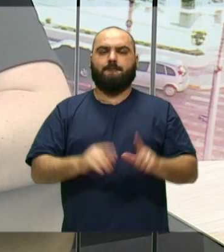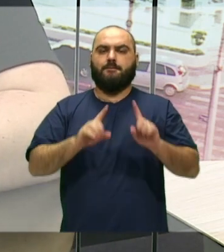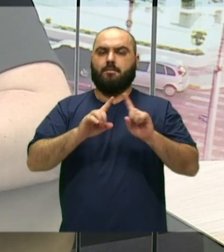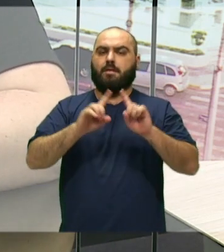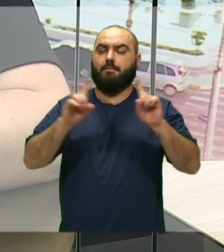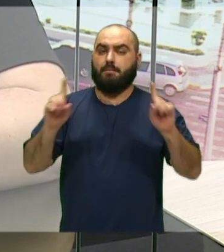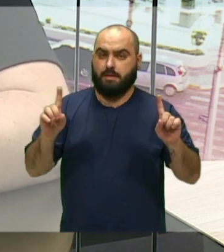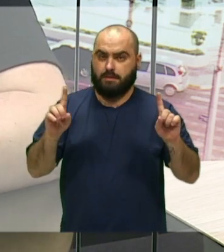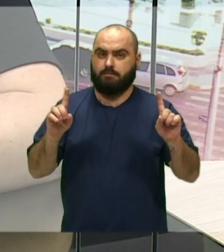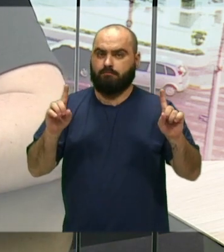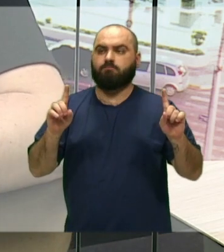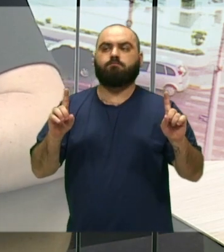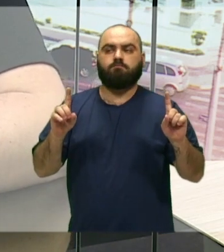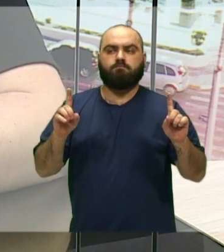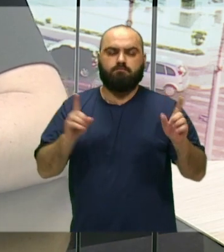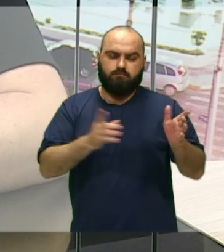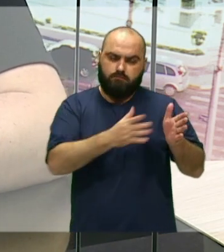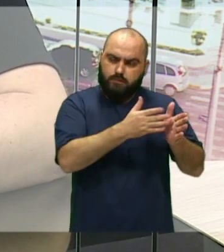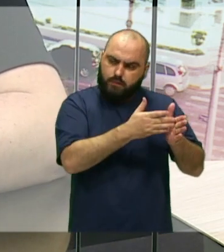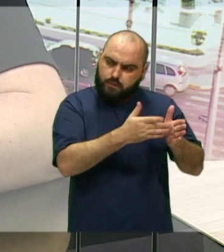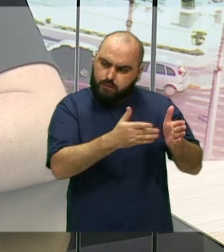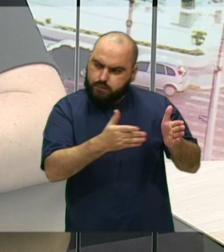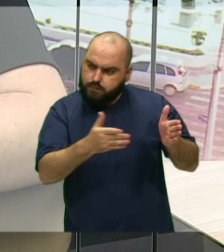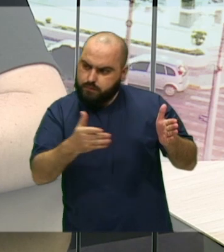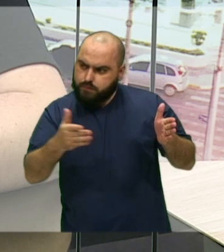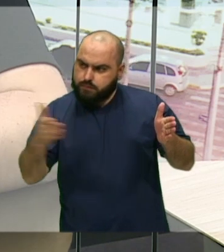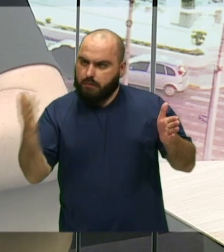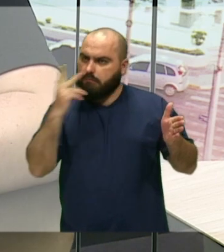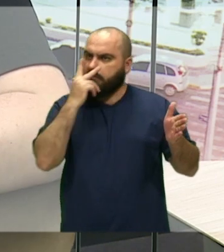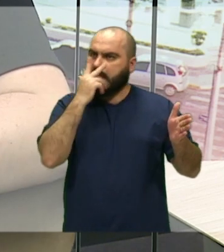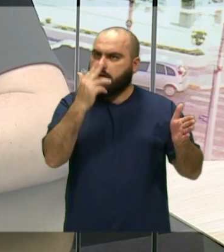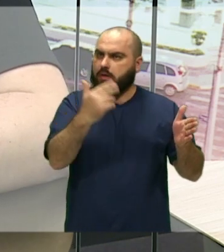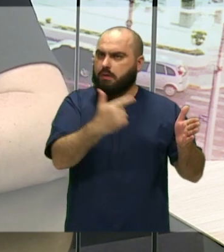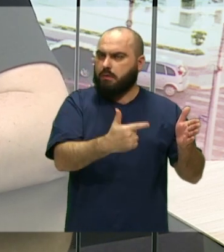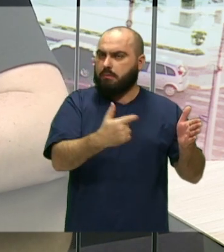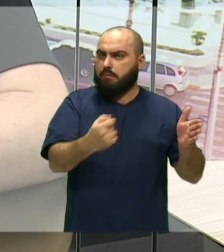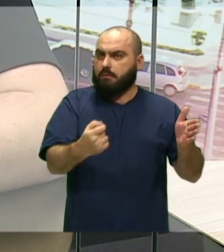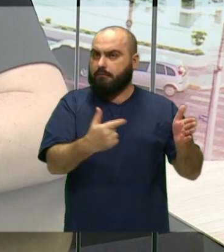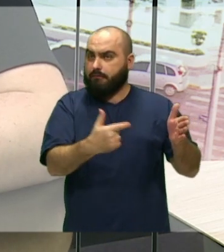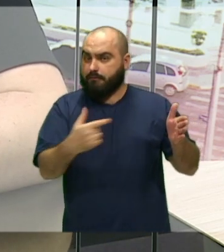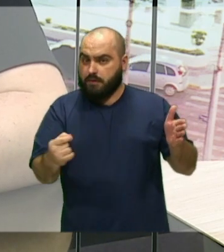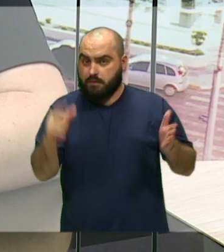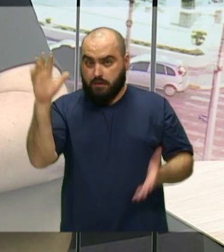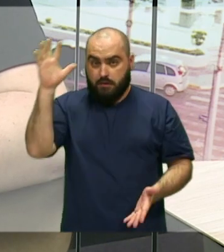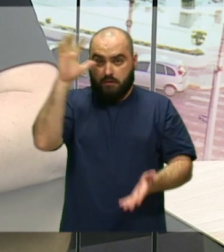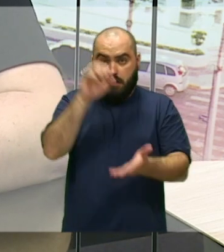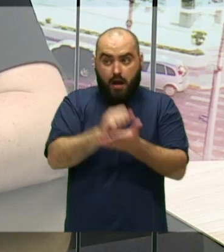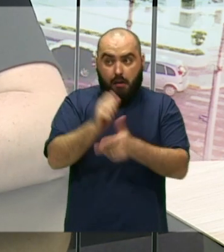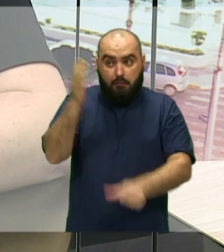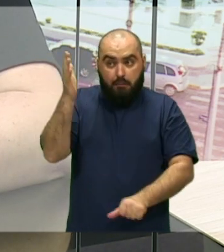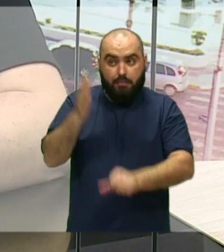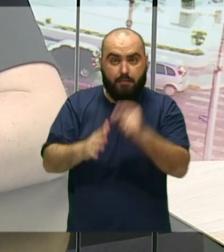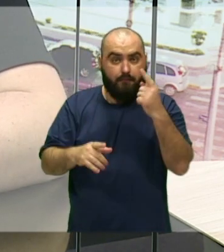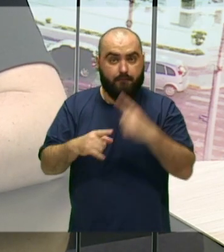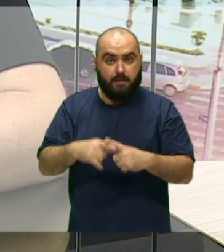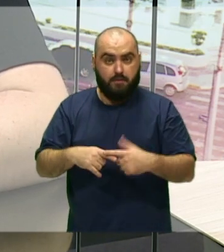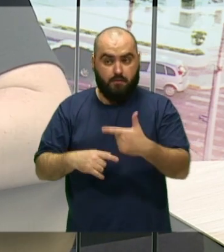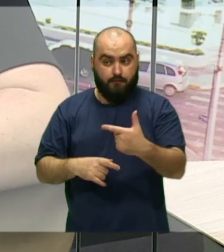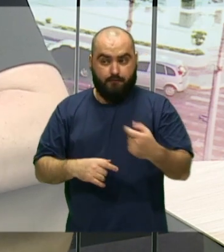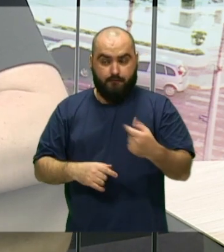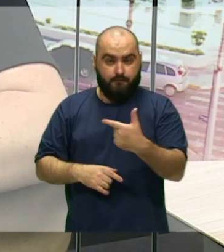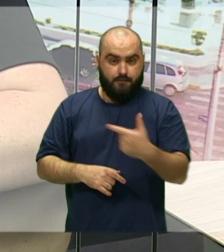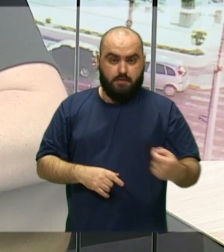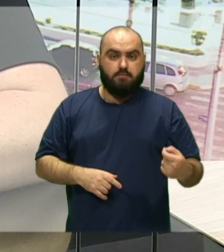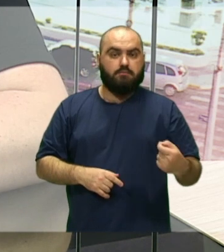eh desde o começo em dois acho se não me engano foi 2020 que a gente escreveu a primeira vez eh a gente tem aumentado